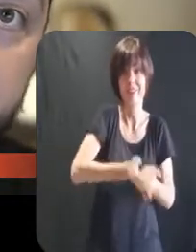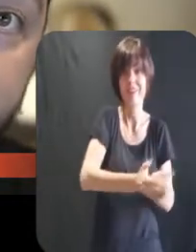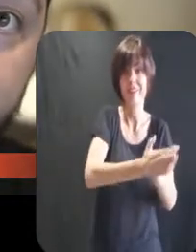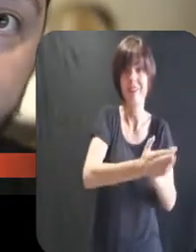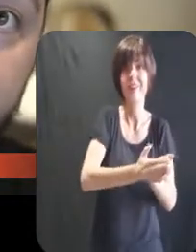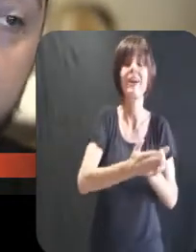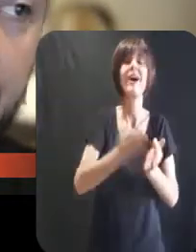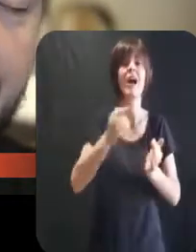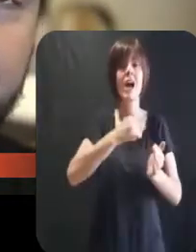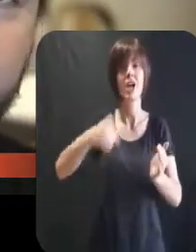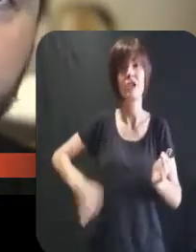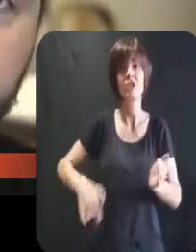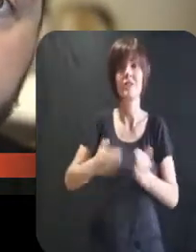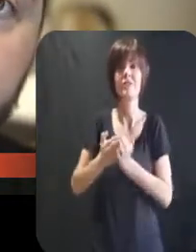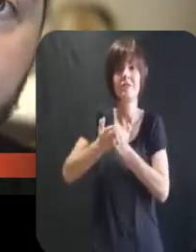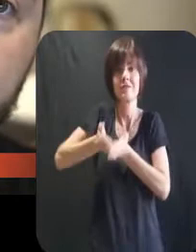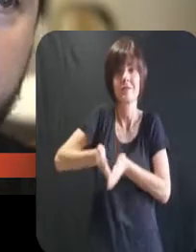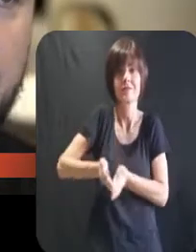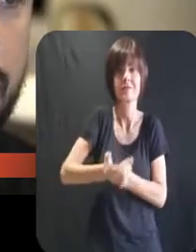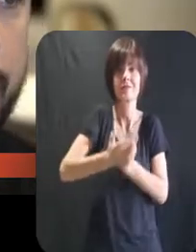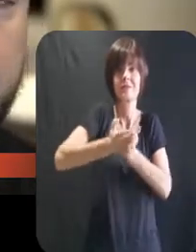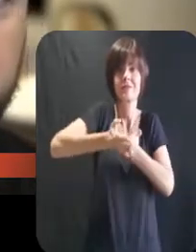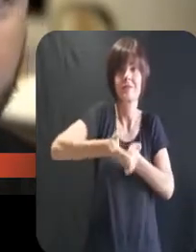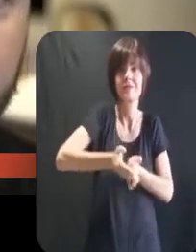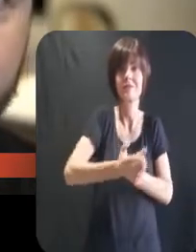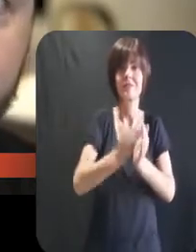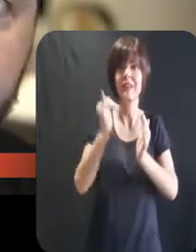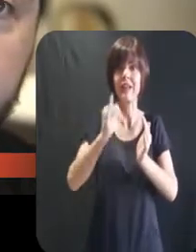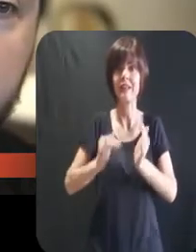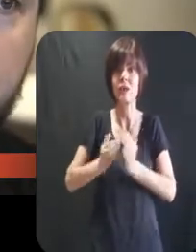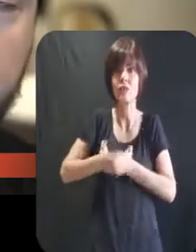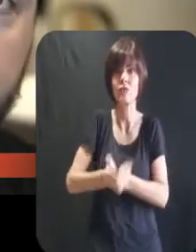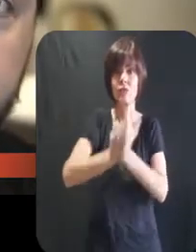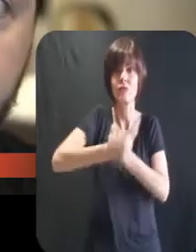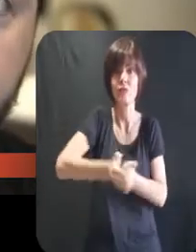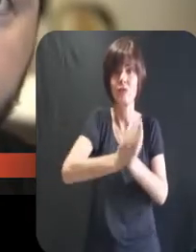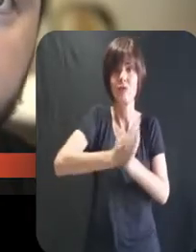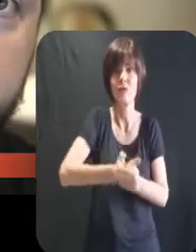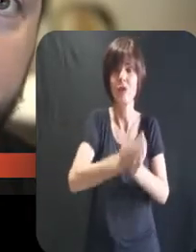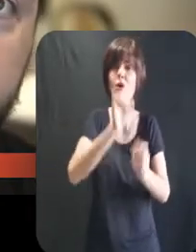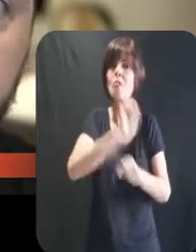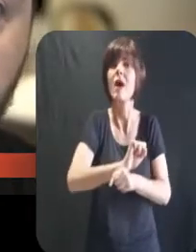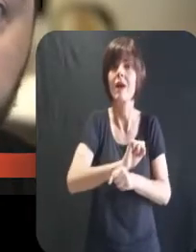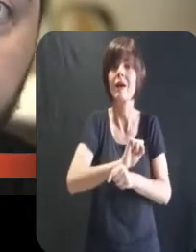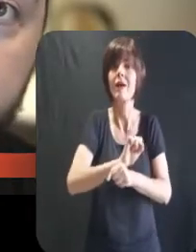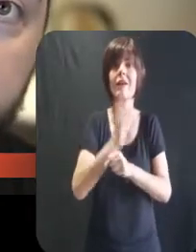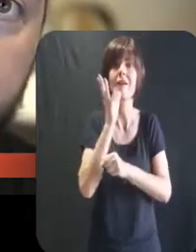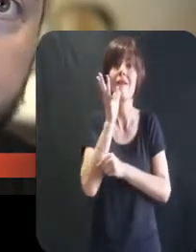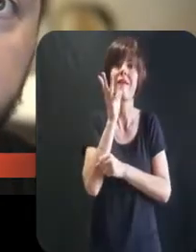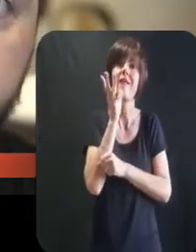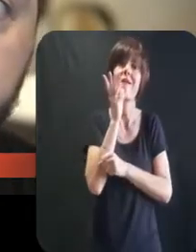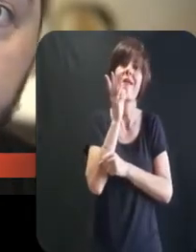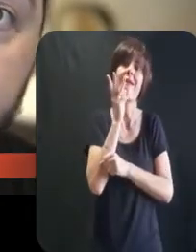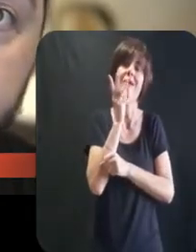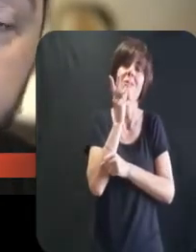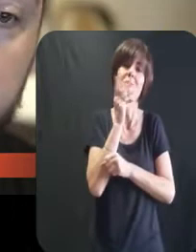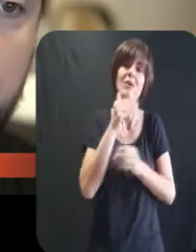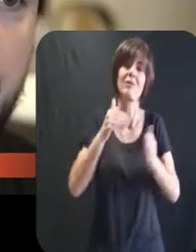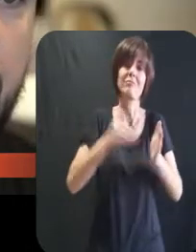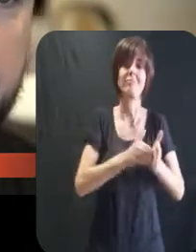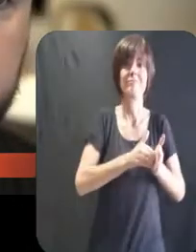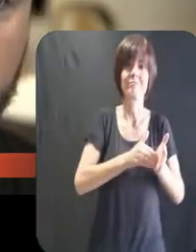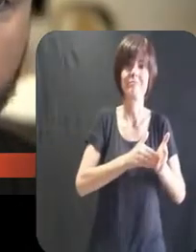hora que eles puxaram o freio até o navio deles parar, isso pode parar lá na frente com 100, 150, 200 mil